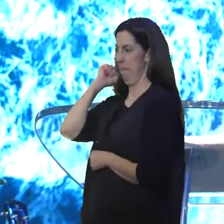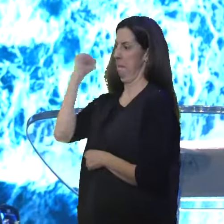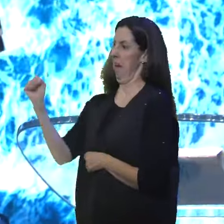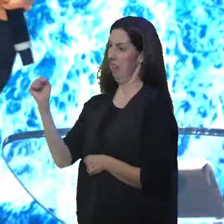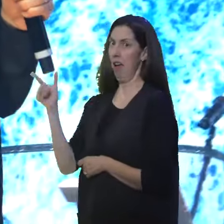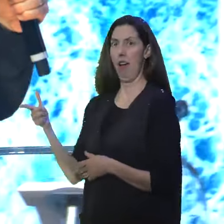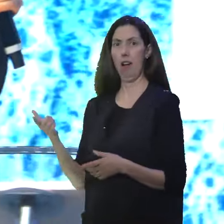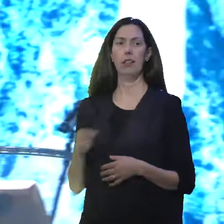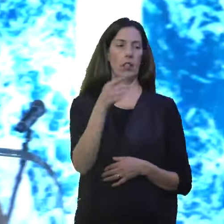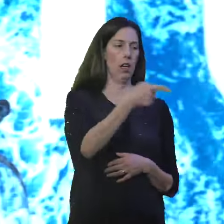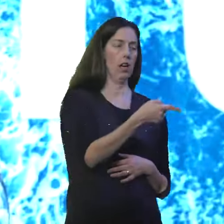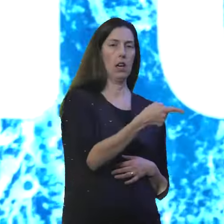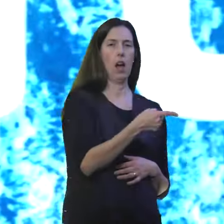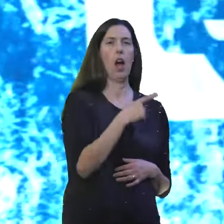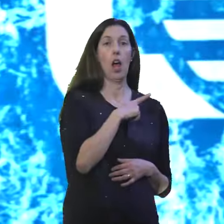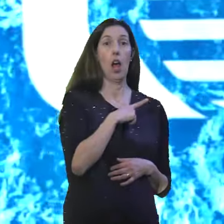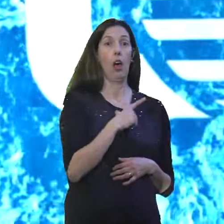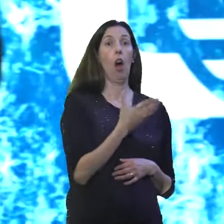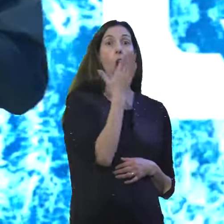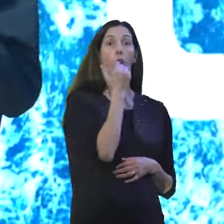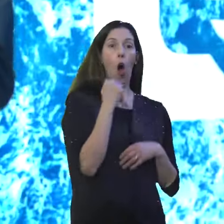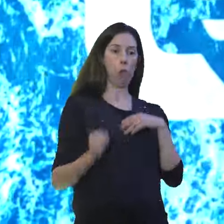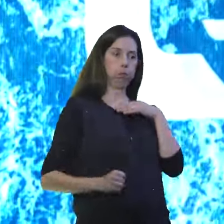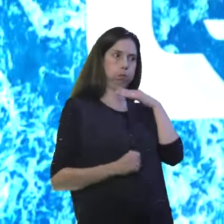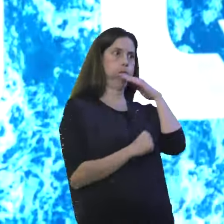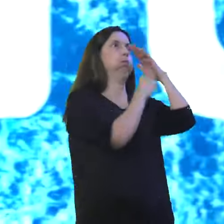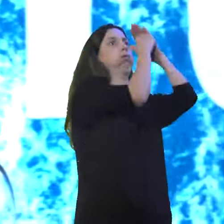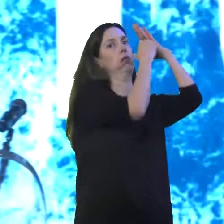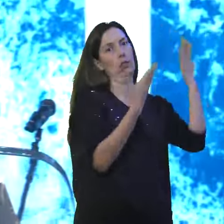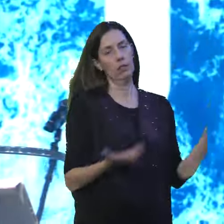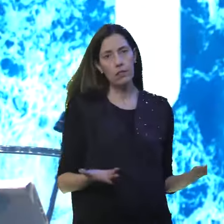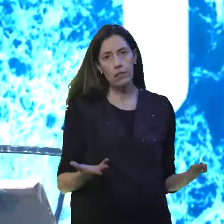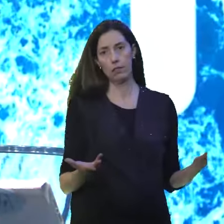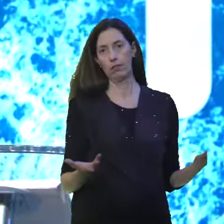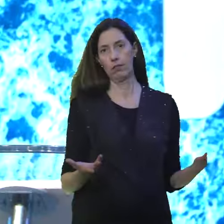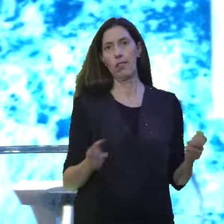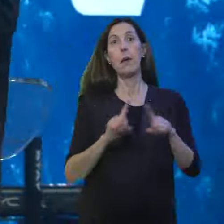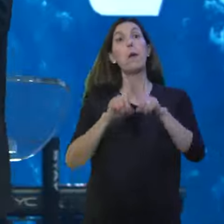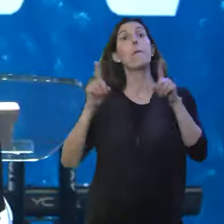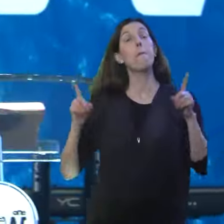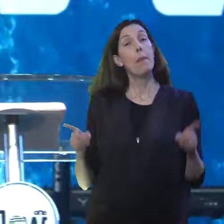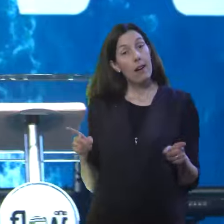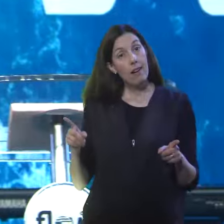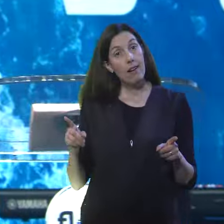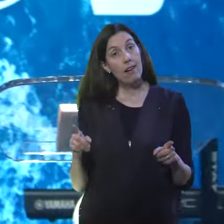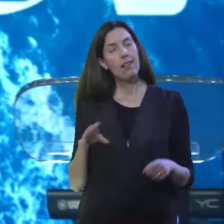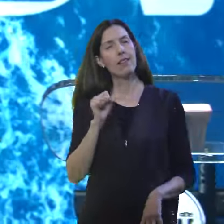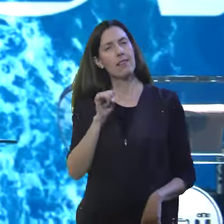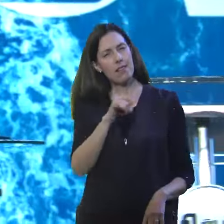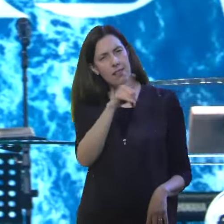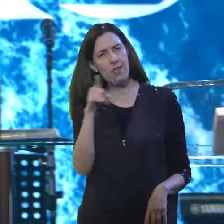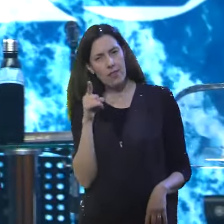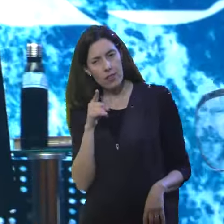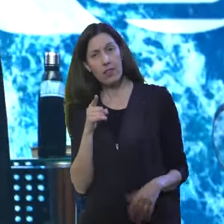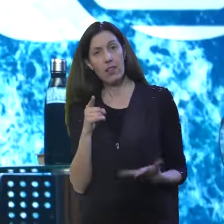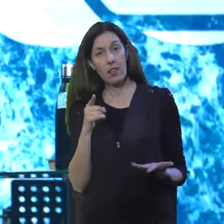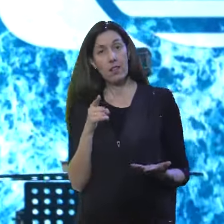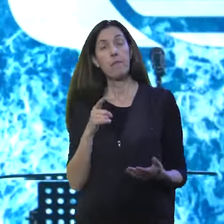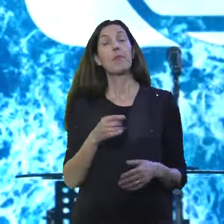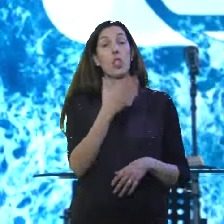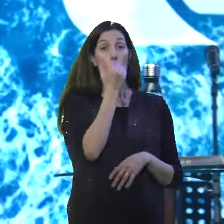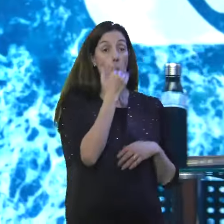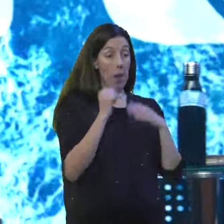pior do que se empanturrar na cantina do Flow. Mas se empanturrar na cantina do Flow é pecado. E tem